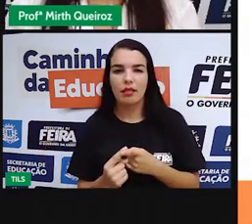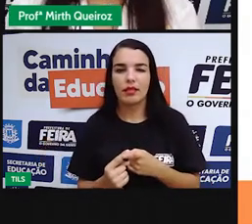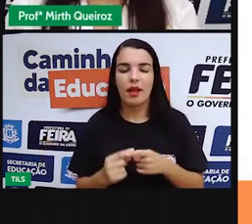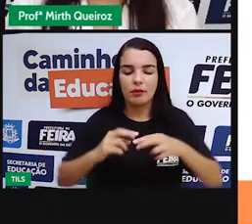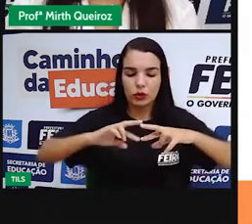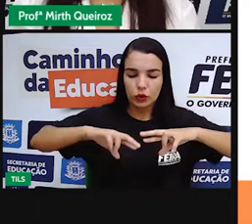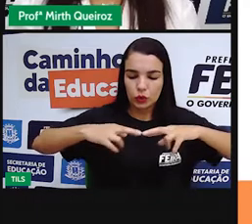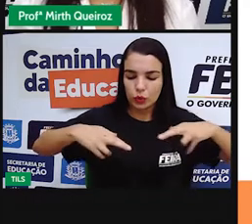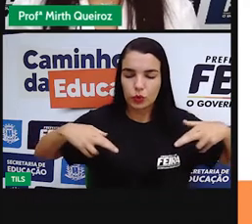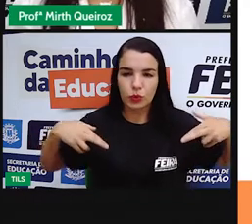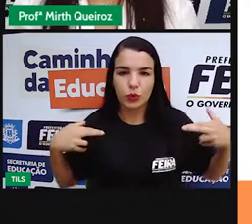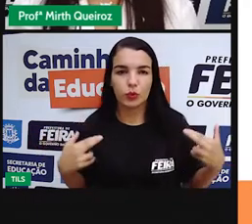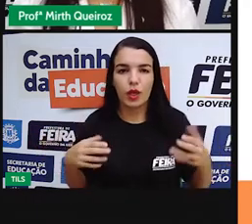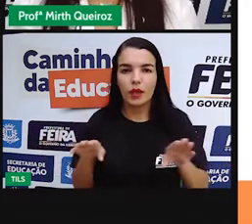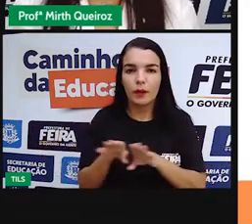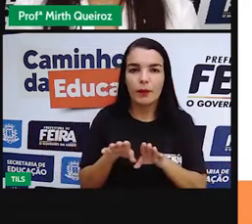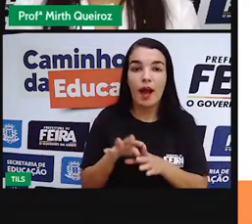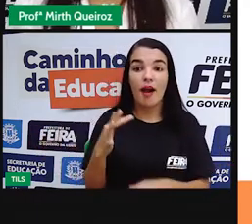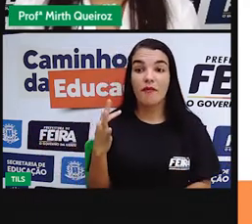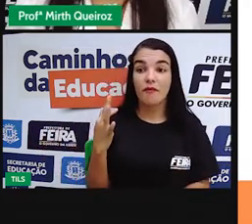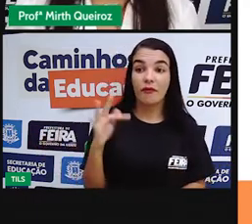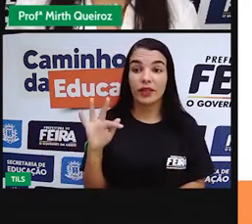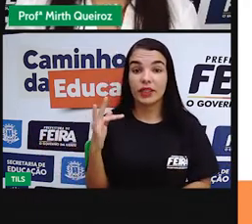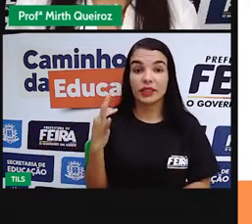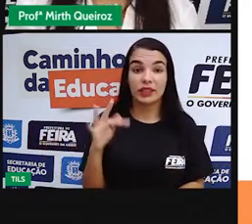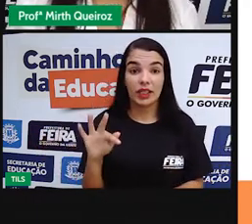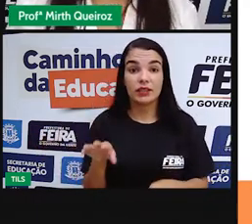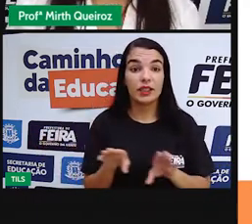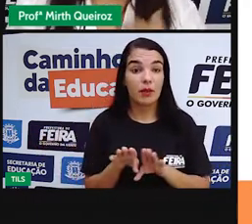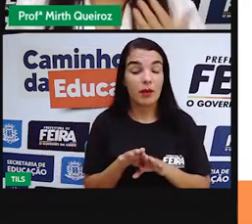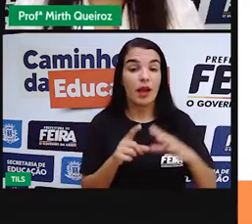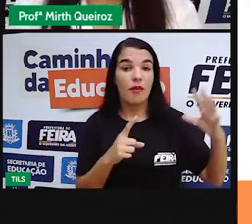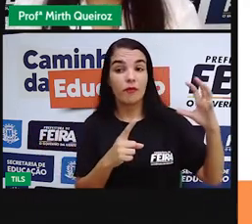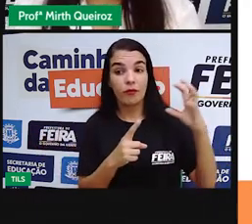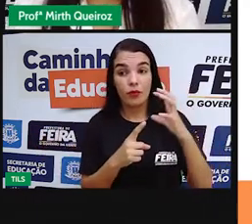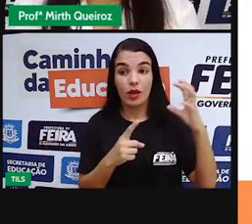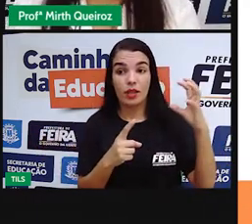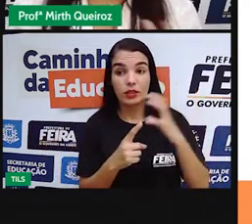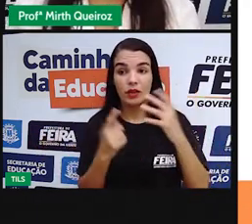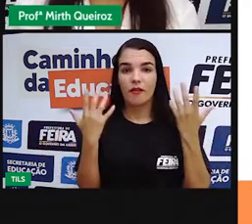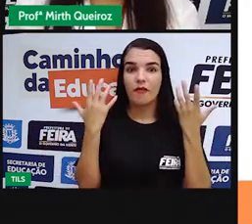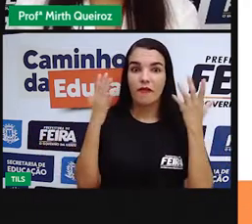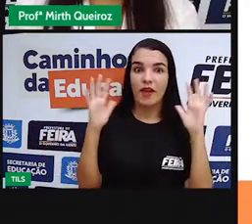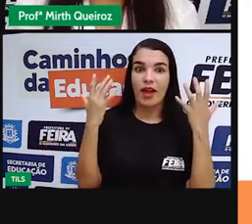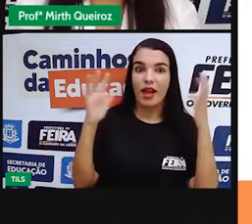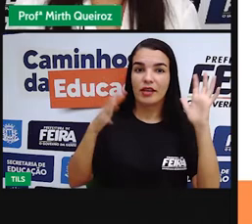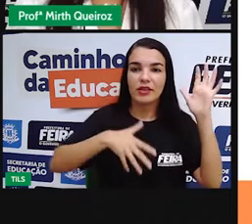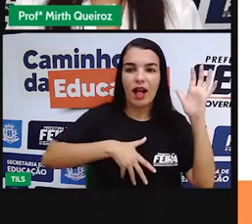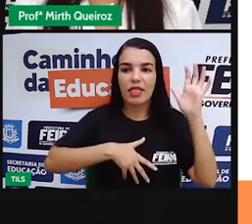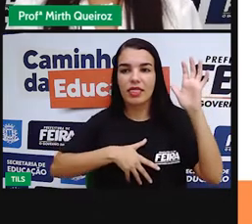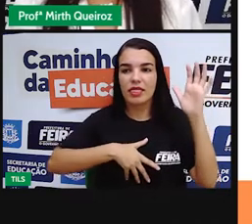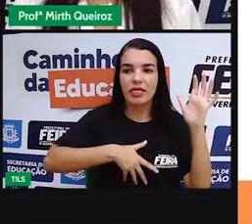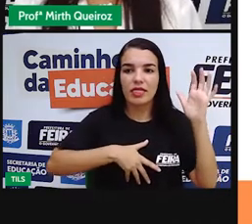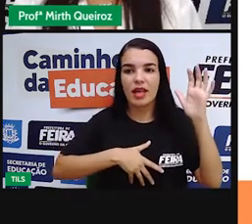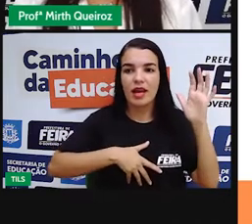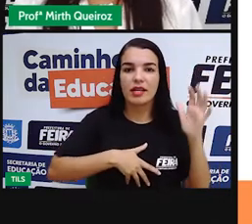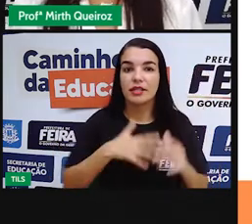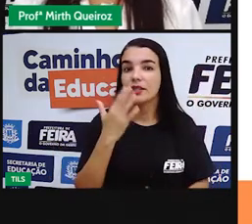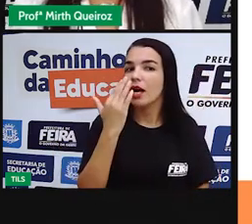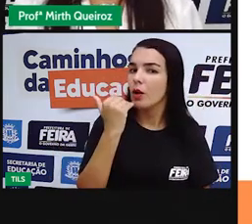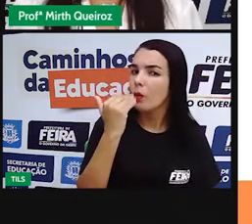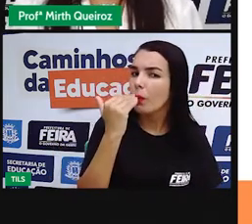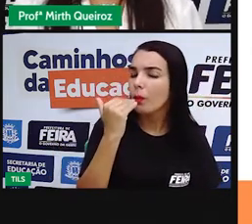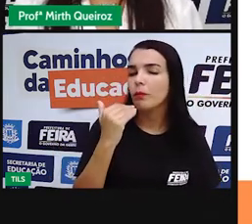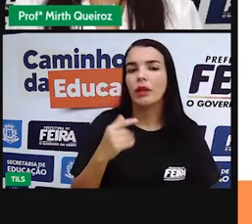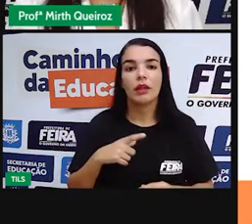Os franceses também com a culinária, como crepe, panqueca, festejos também, danças também. Os franceses